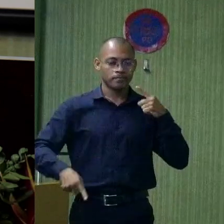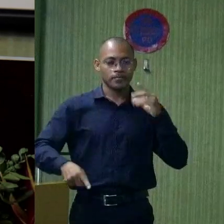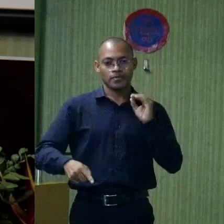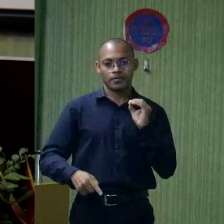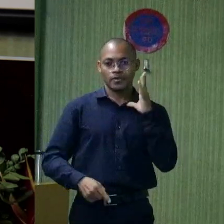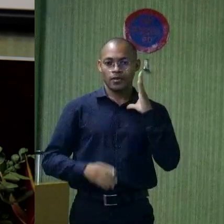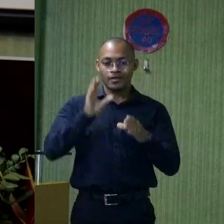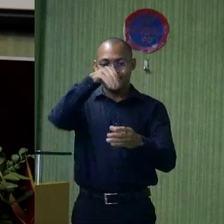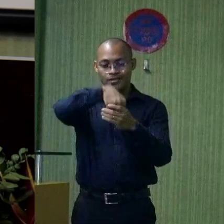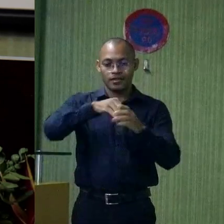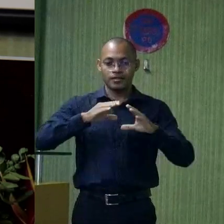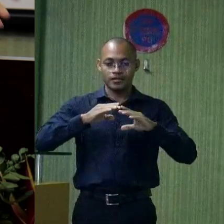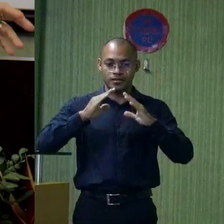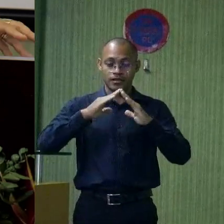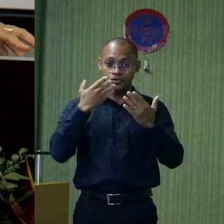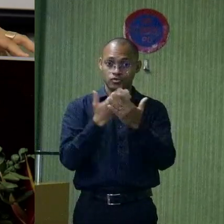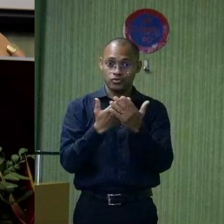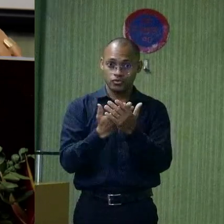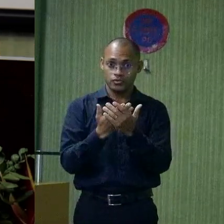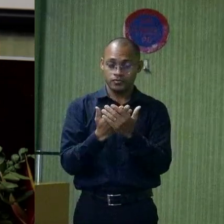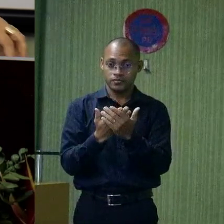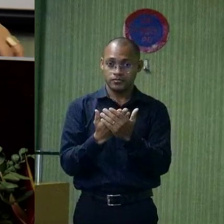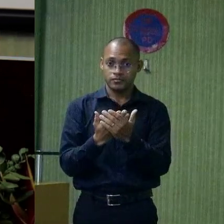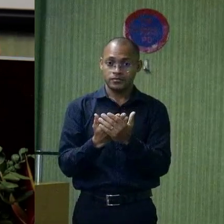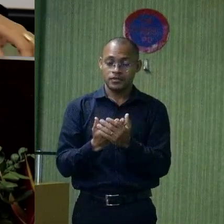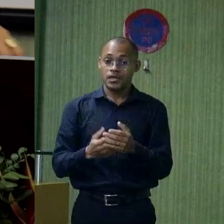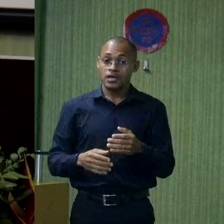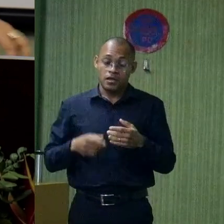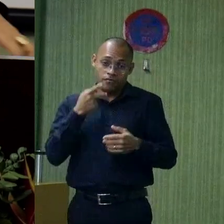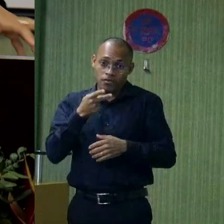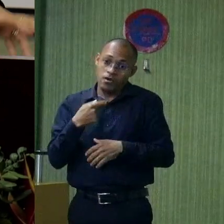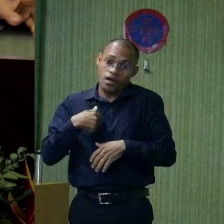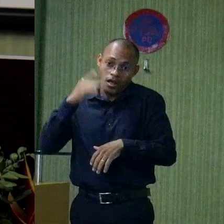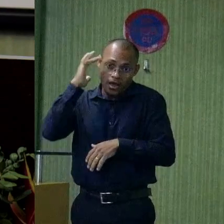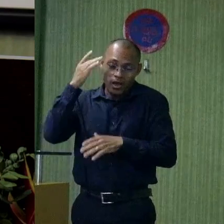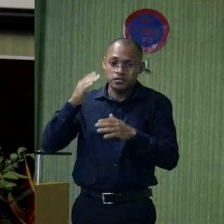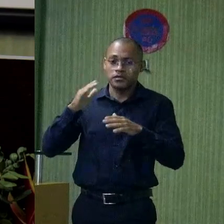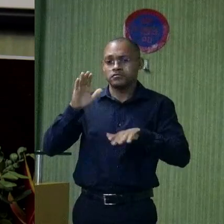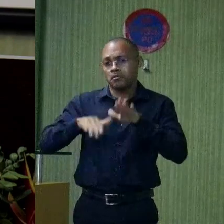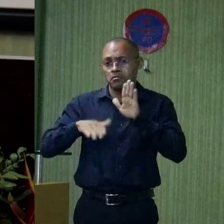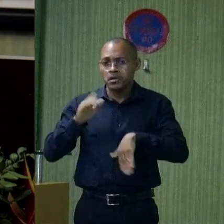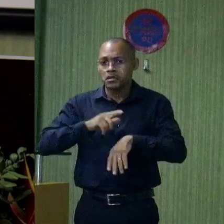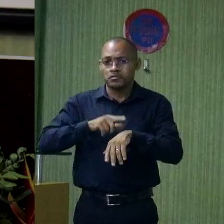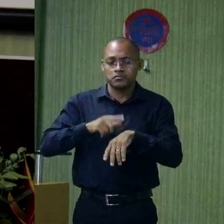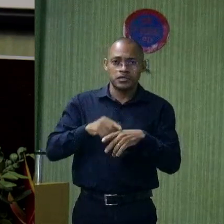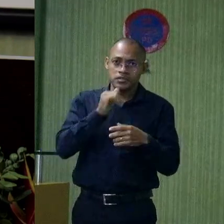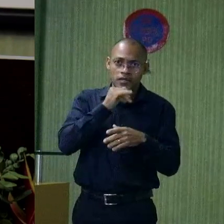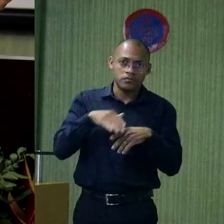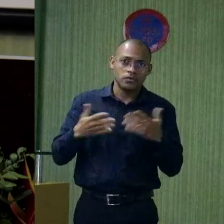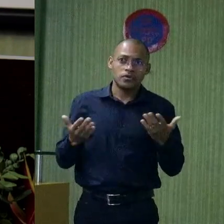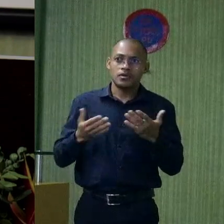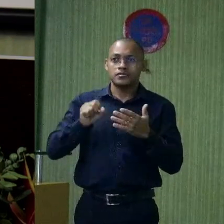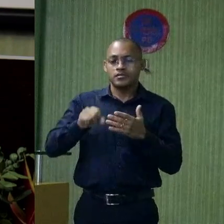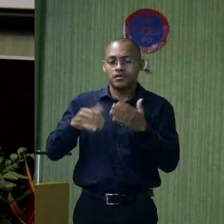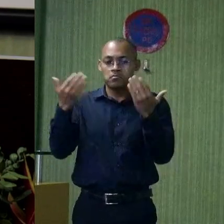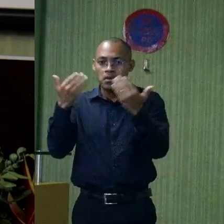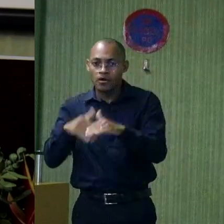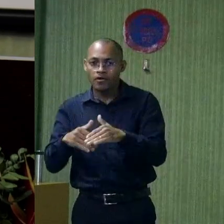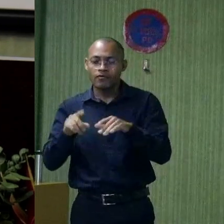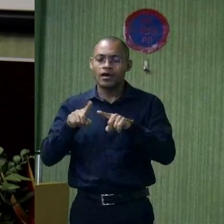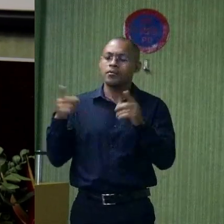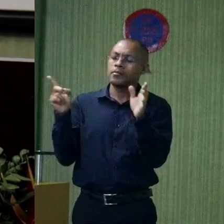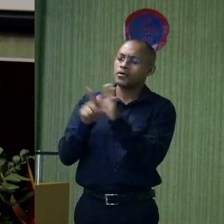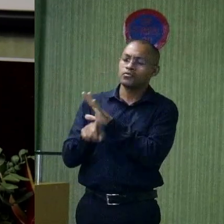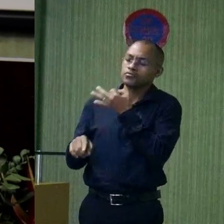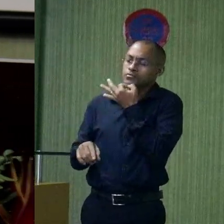menos o acesso na é E aí ele disse que acha que só em alguns momentos na hora de avaliação né até porque ajuda qual a sua